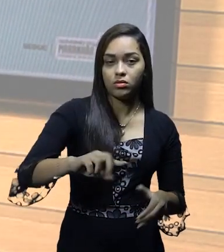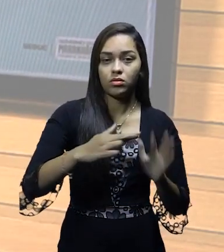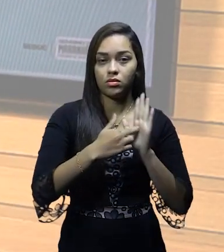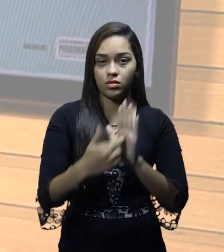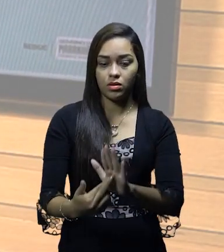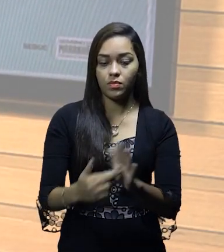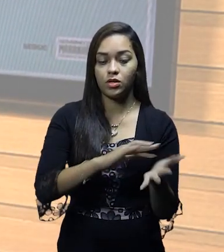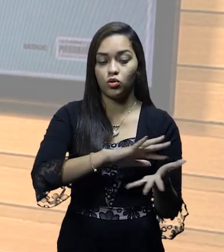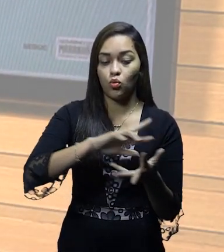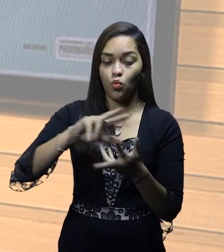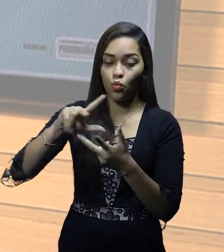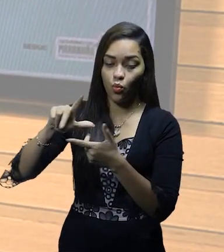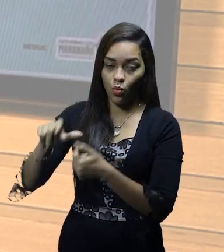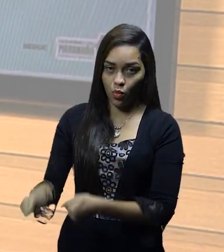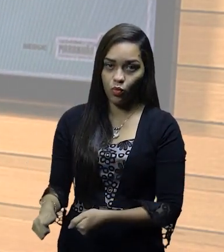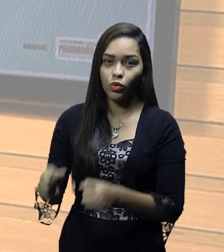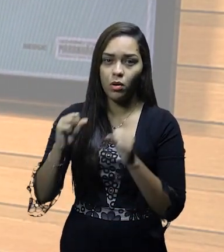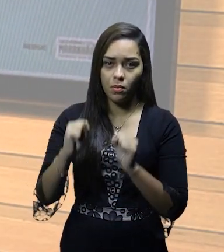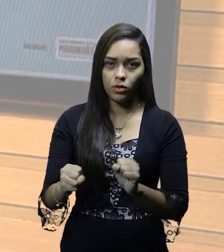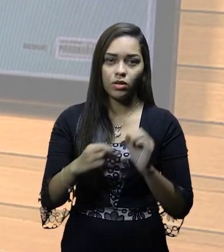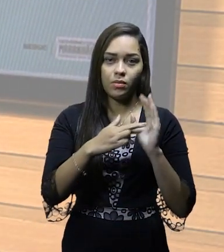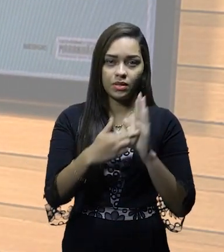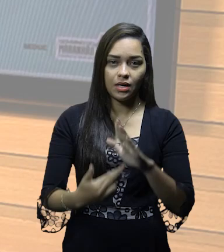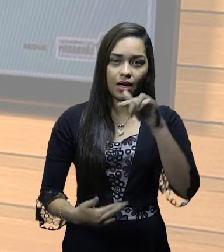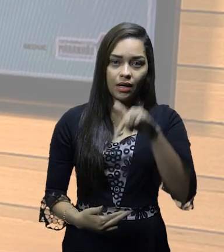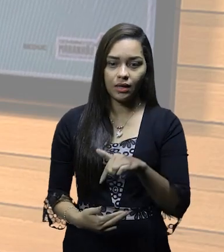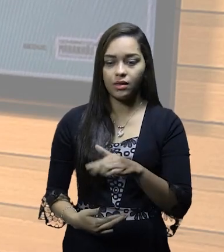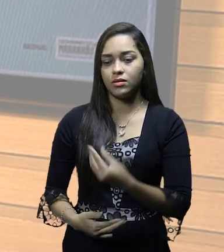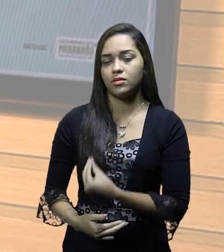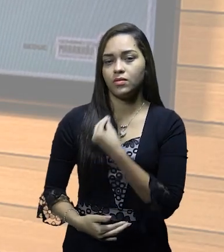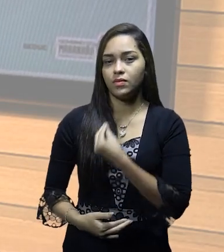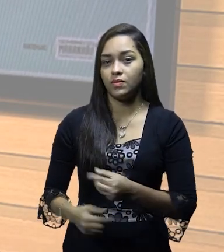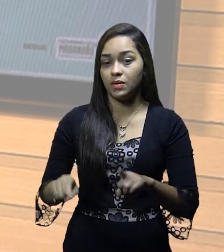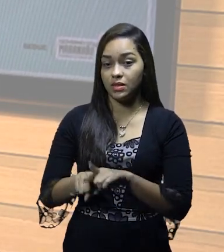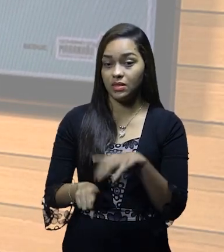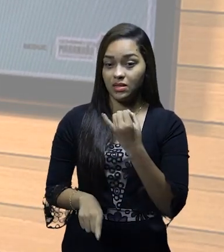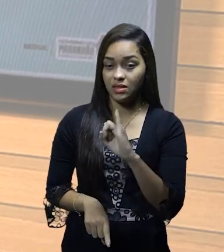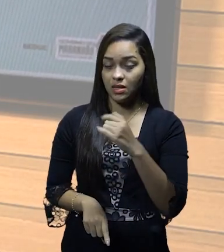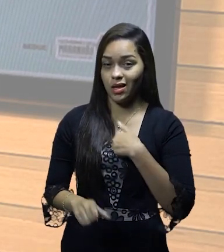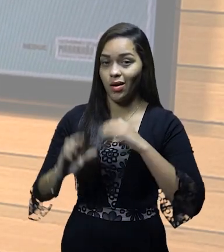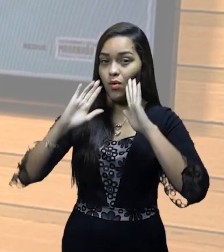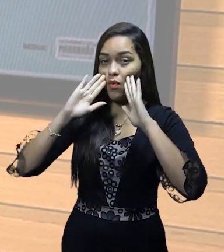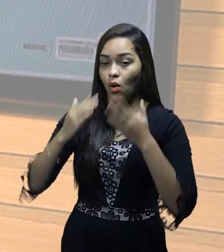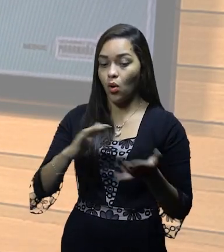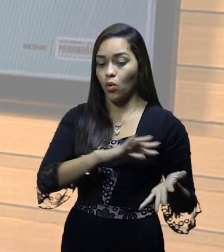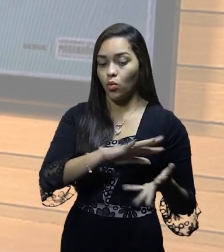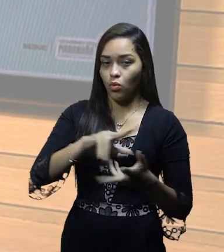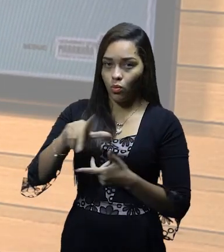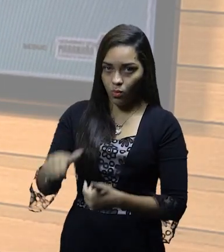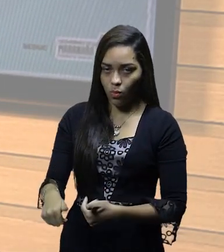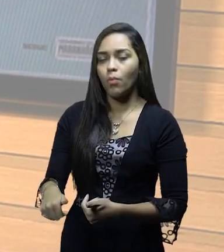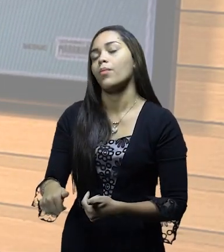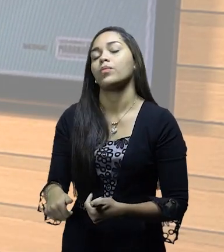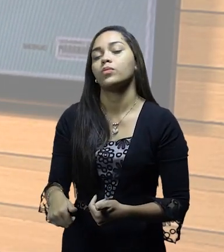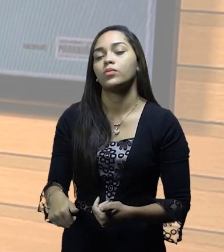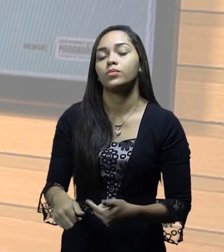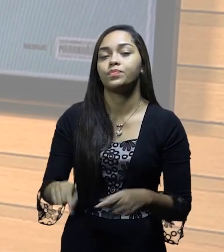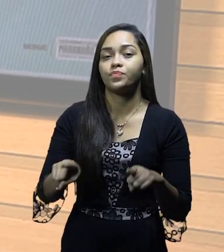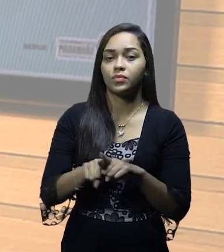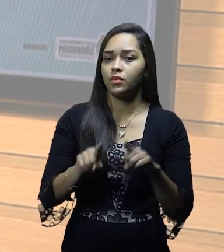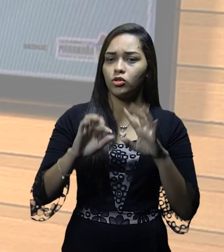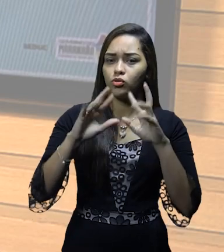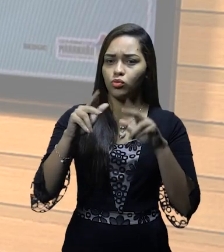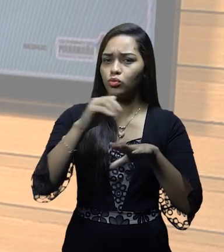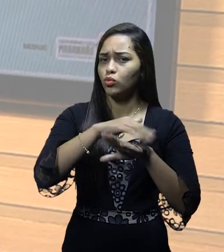do círculo que representa o globo terrestre, pode representar a Terra. E se eu estou no centro da Terra, eu estou